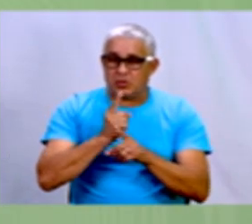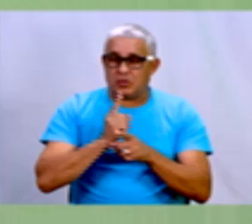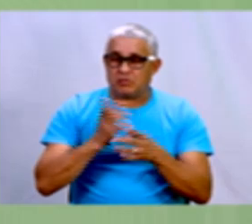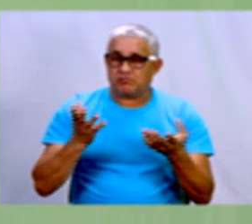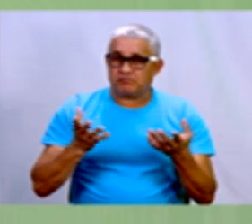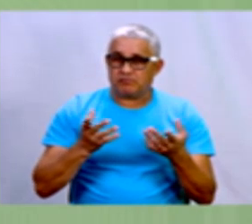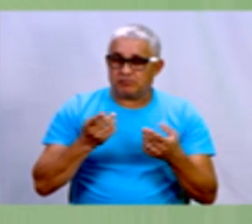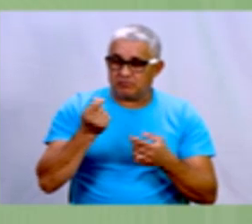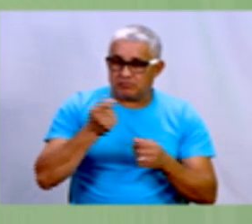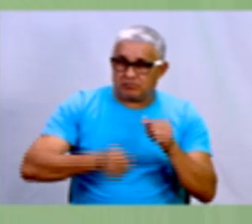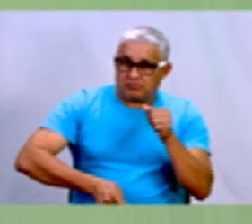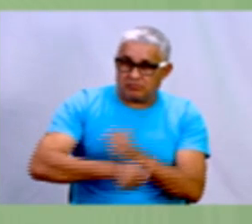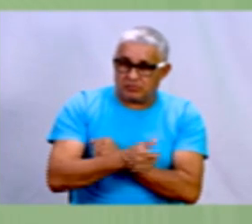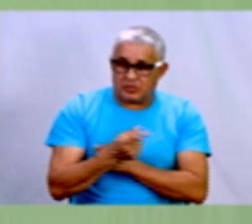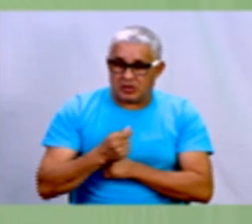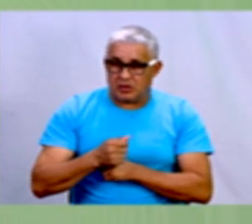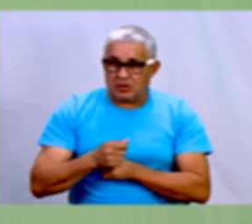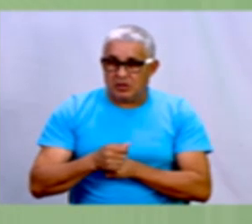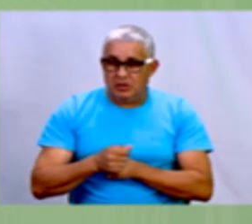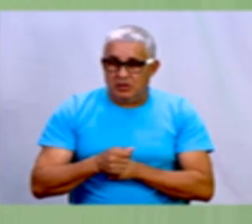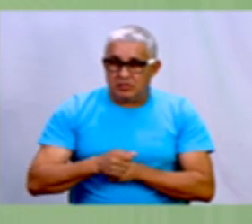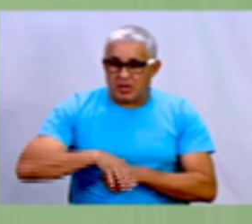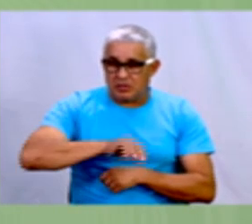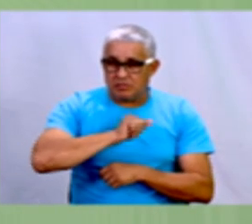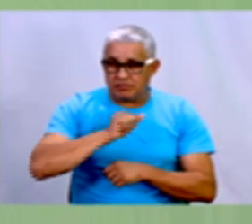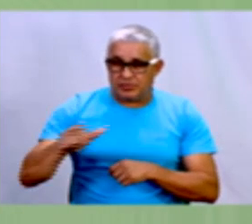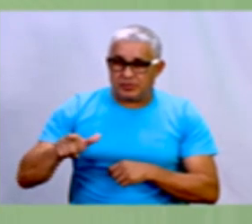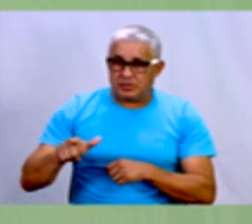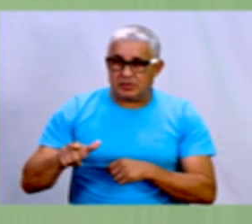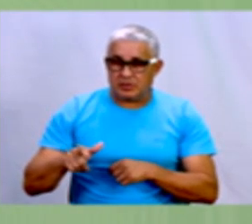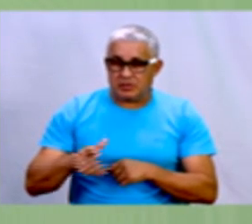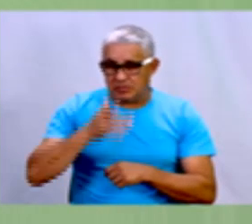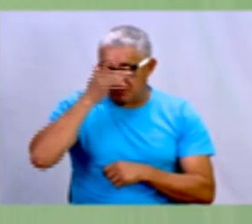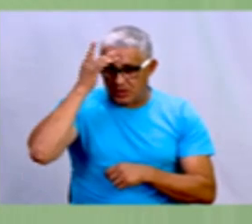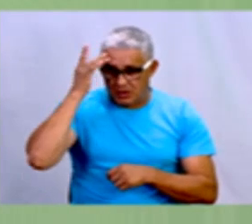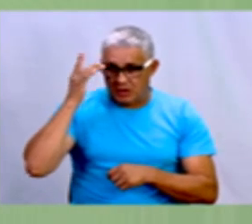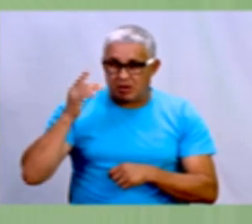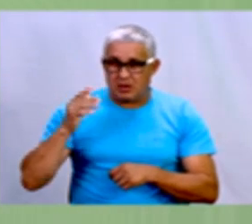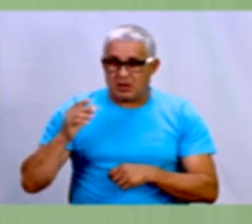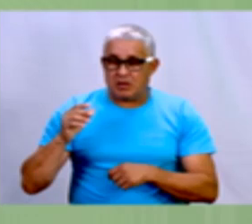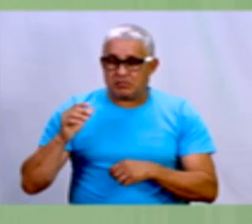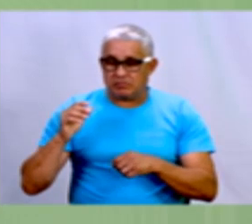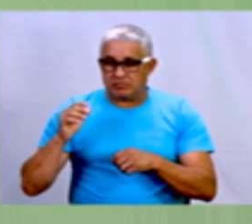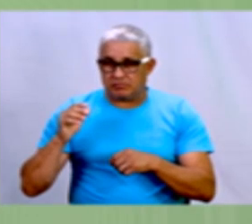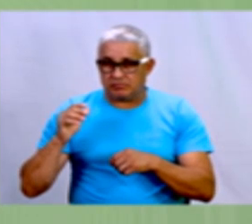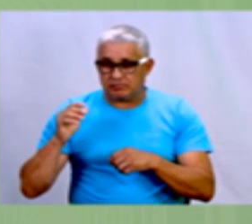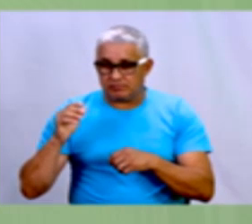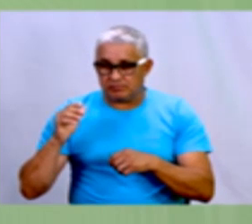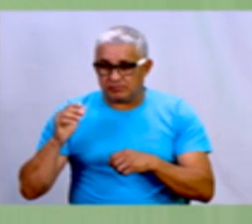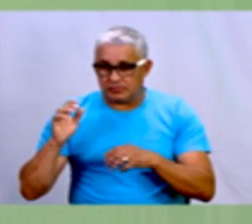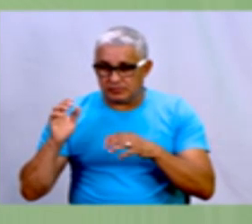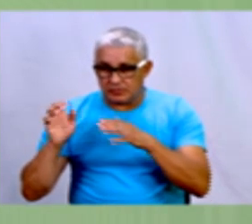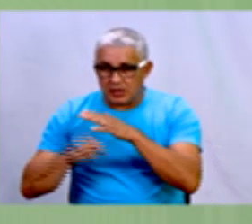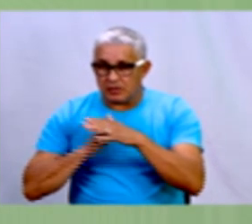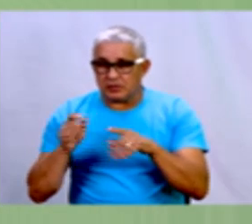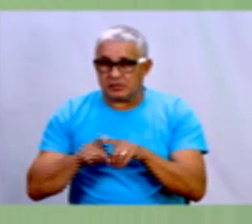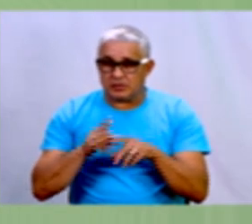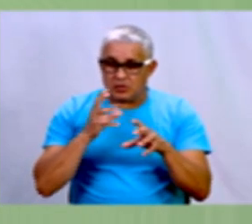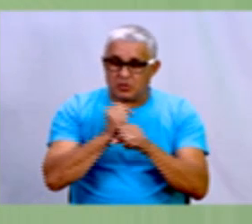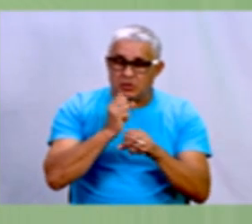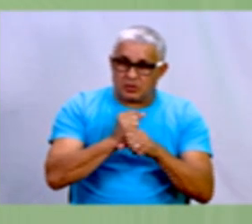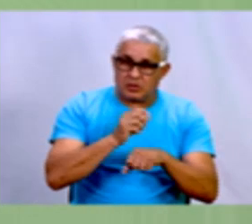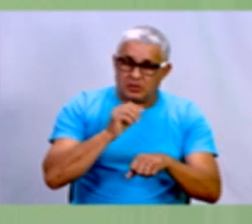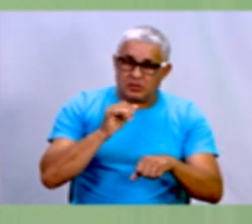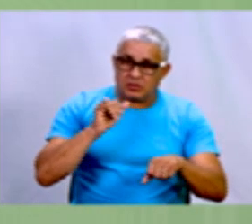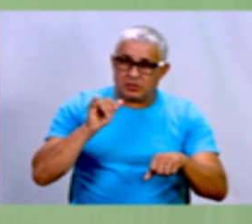investimento que rendam mais do que custam para os patrocinadores. Então, o cálculo desta técnica reflete as